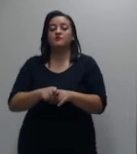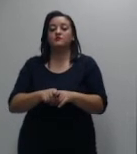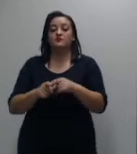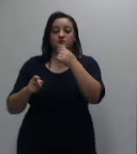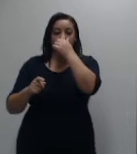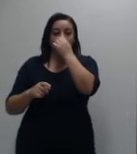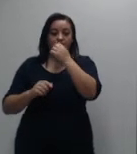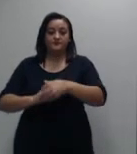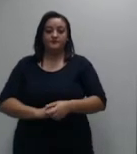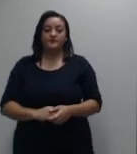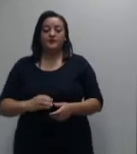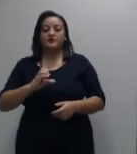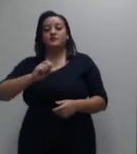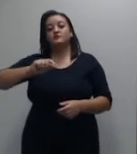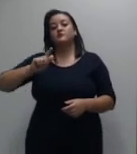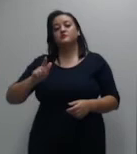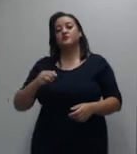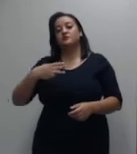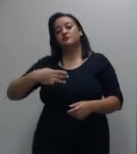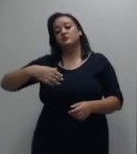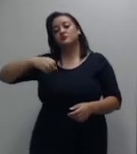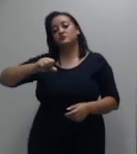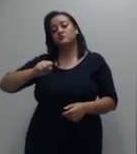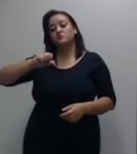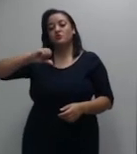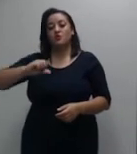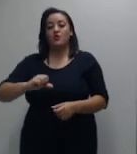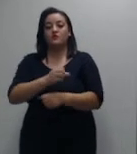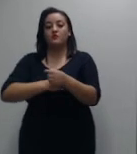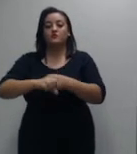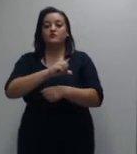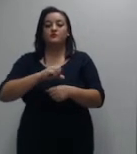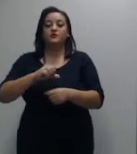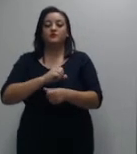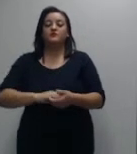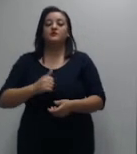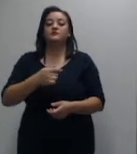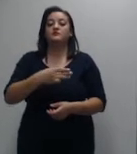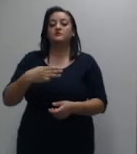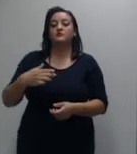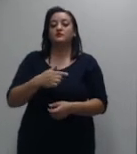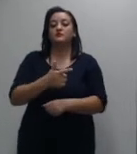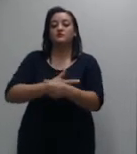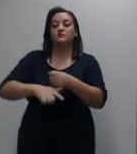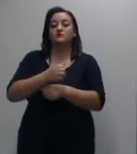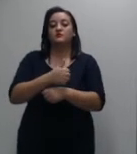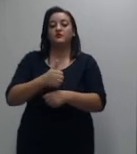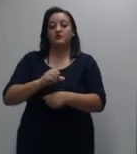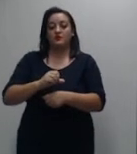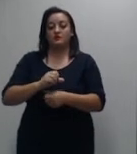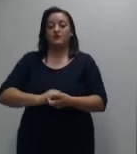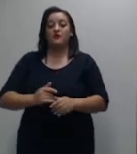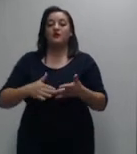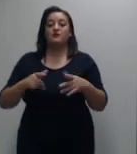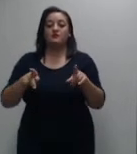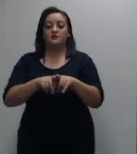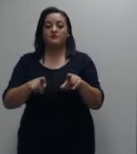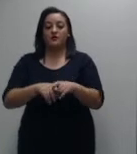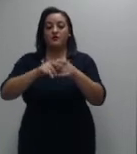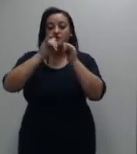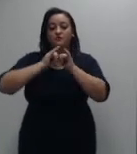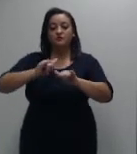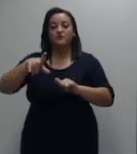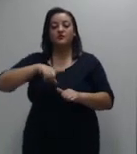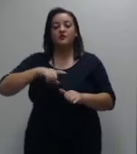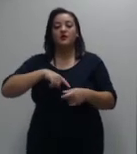CG 389 de 99 143/2010 ainda que tais informações tem um